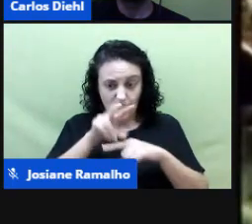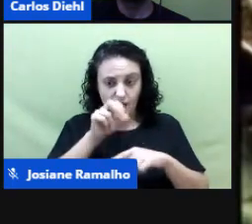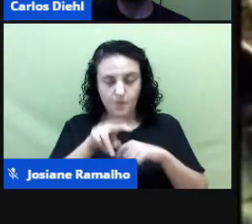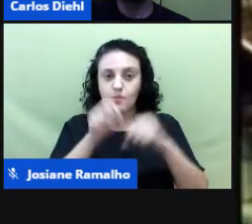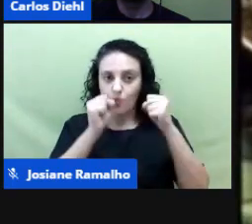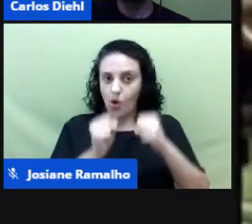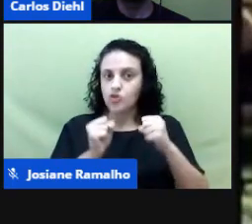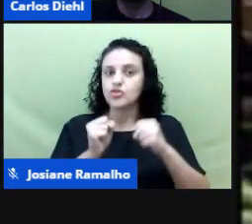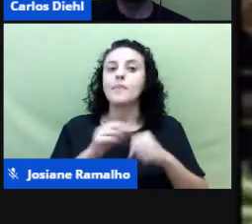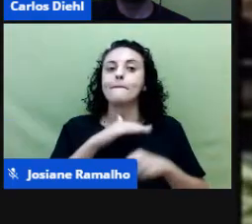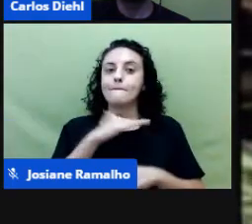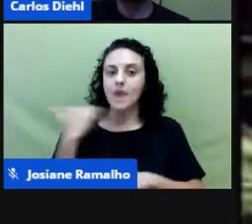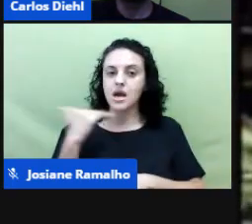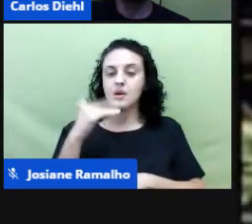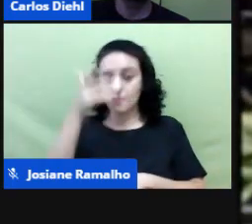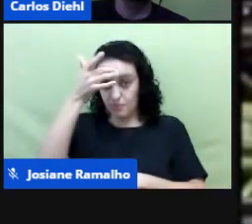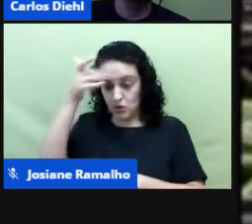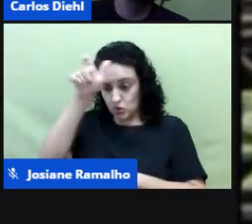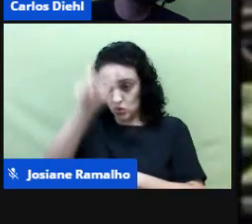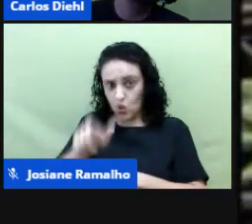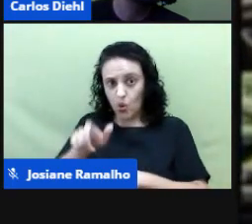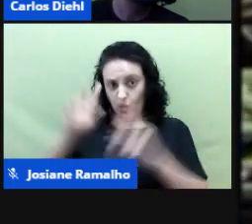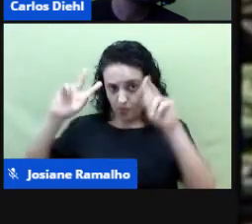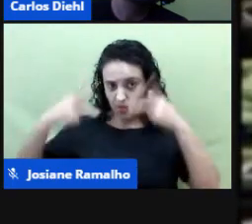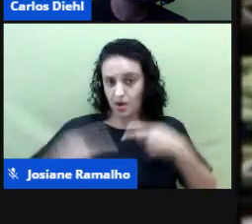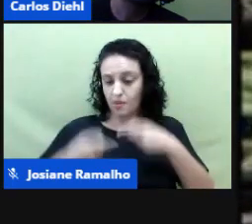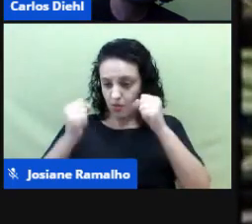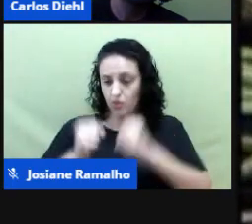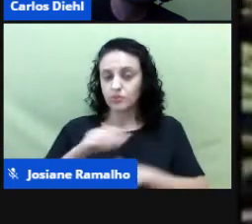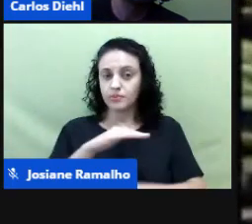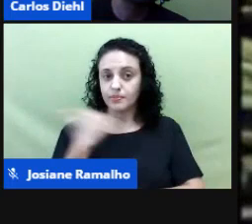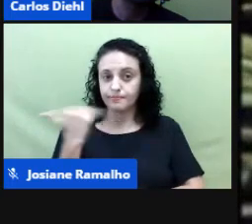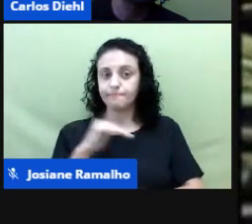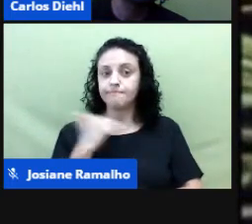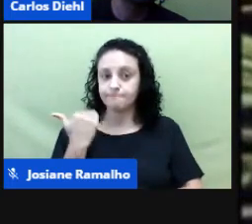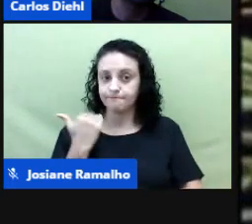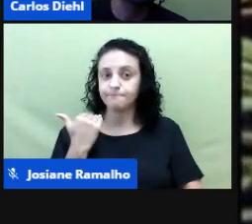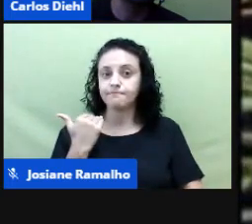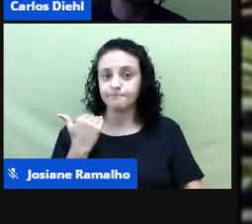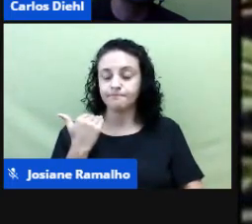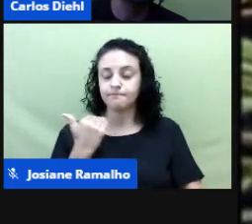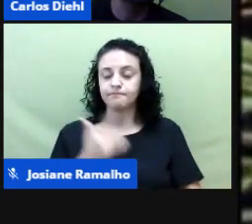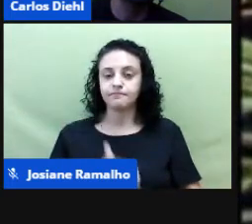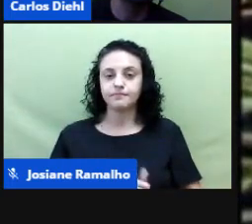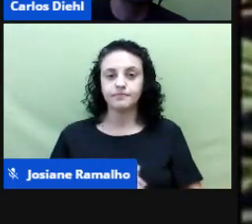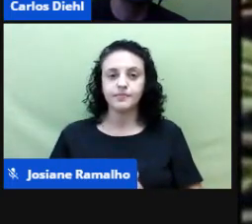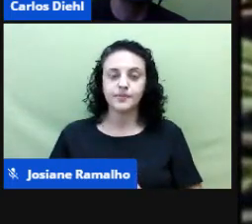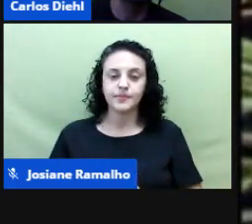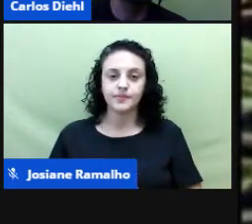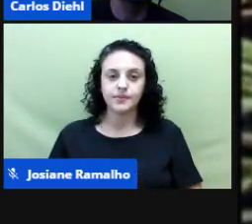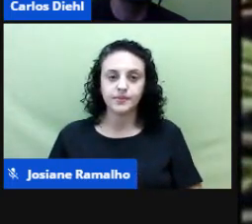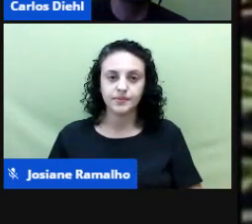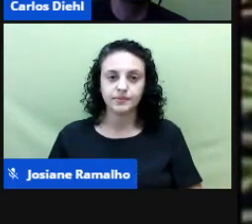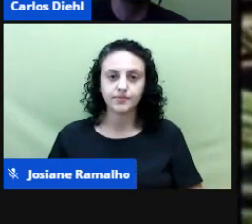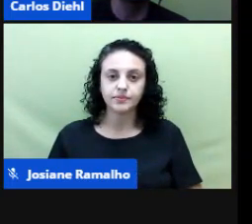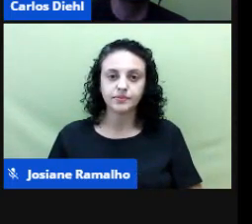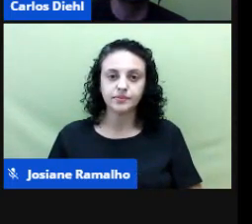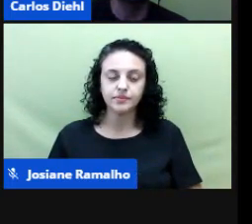espécie costuma ser responsável por todas as mortes causadas por aranhas da mesma família.